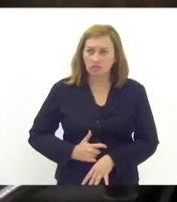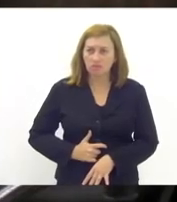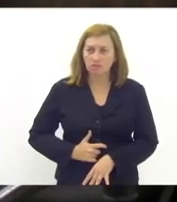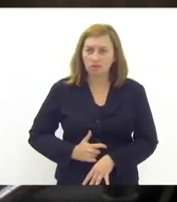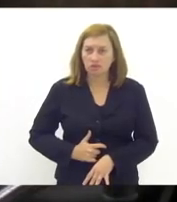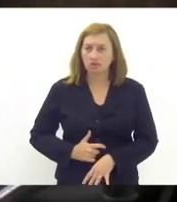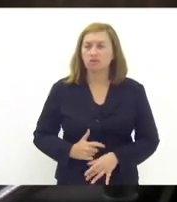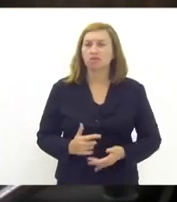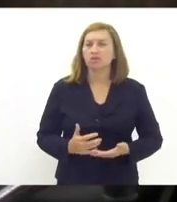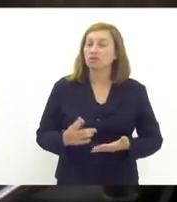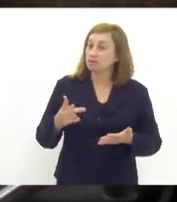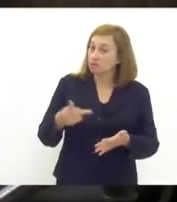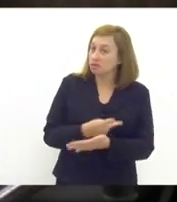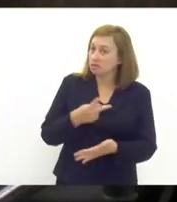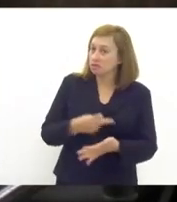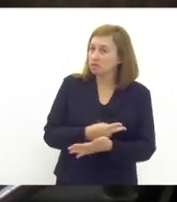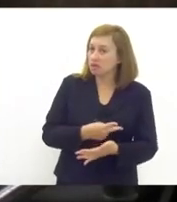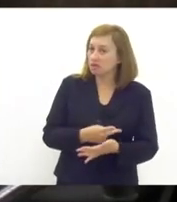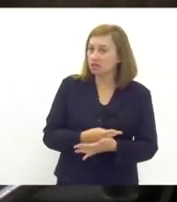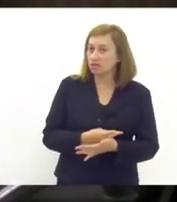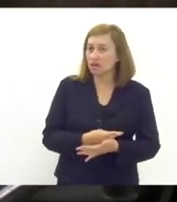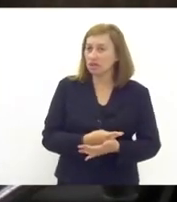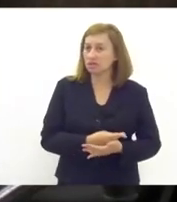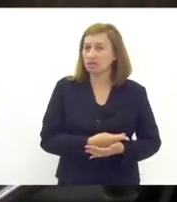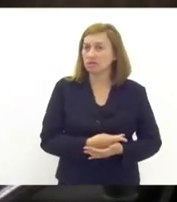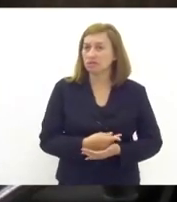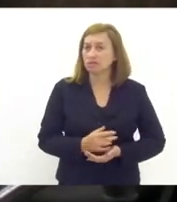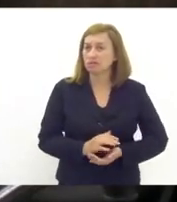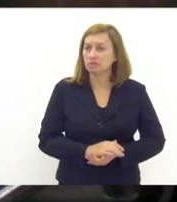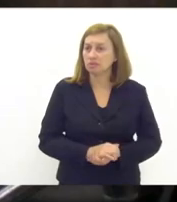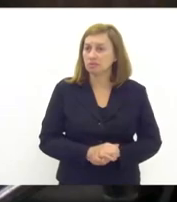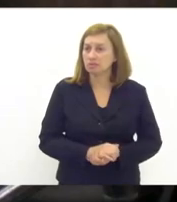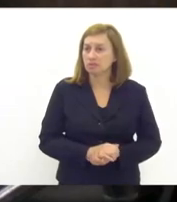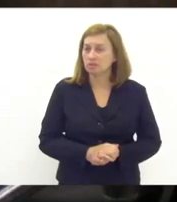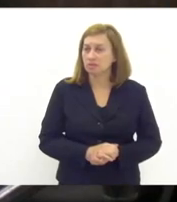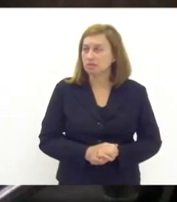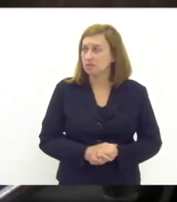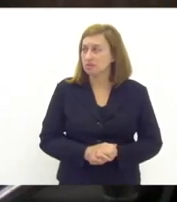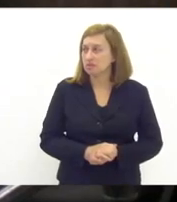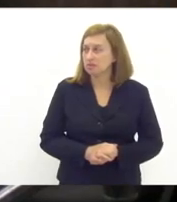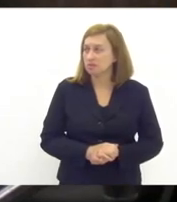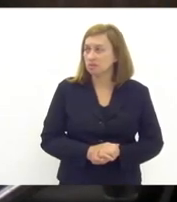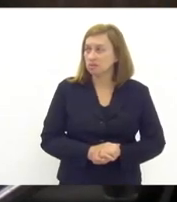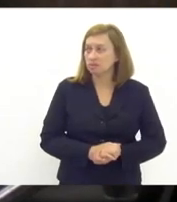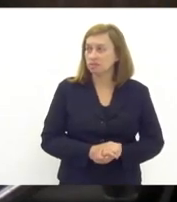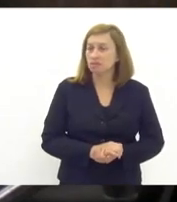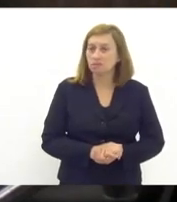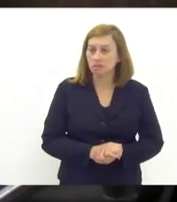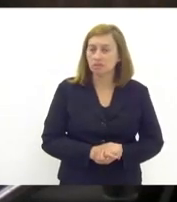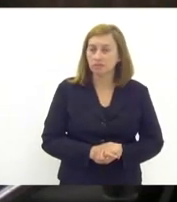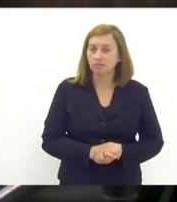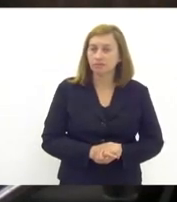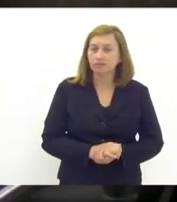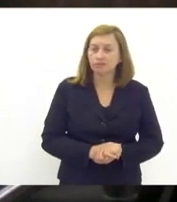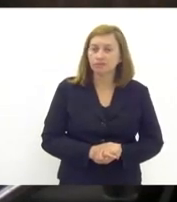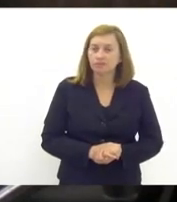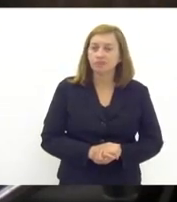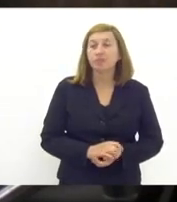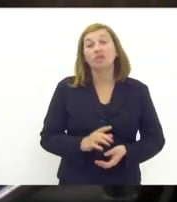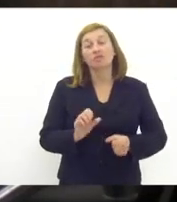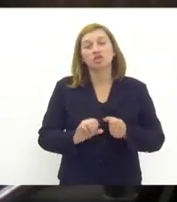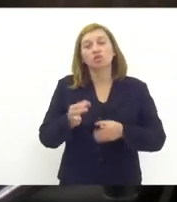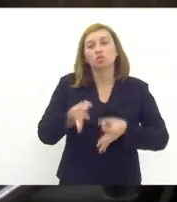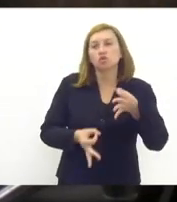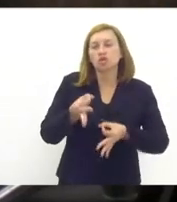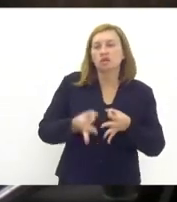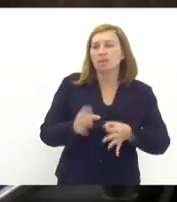existe de errado. Aquilo que existe de errado, a gente, evidentemente, tem que dar luz e fazer justiça. Mas